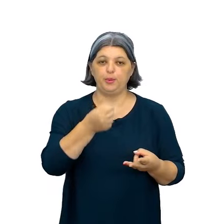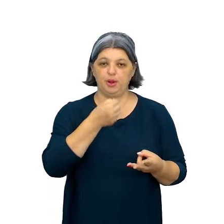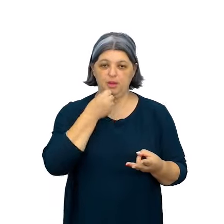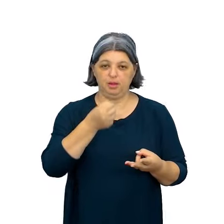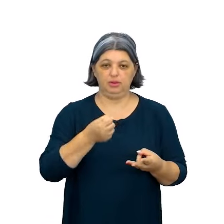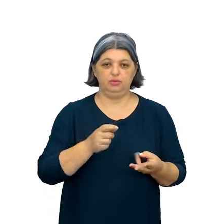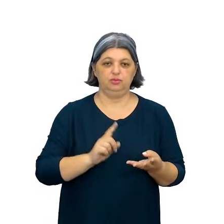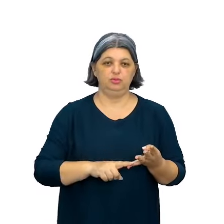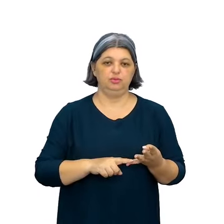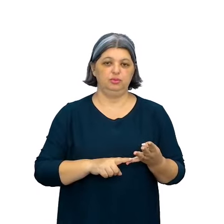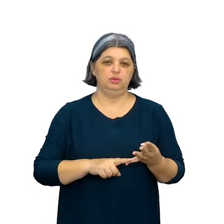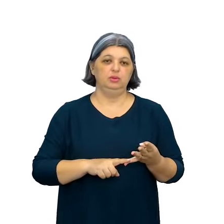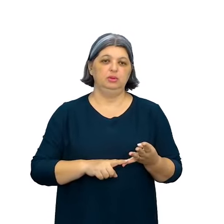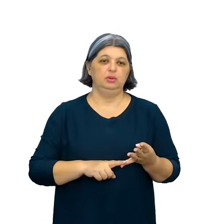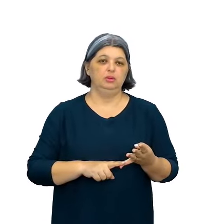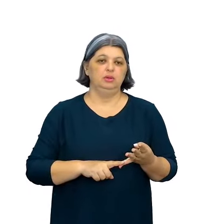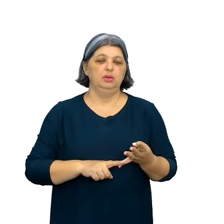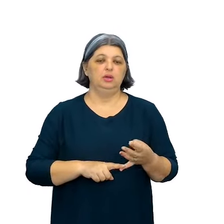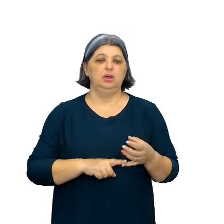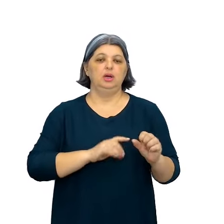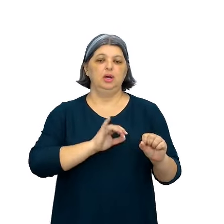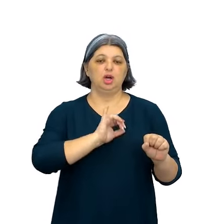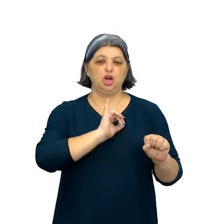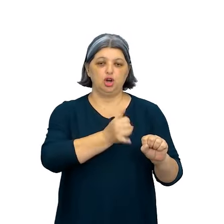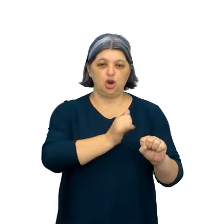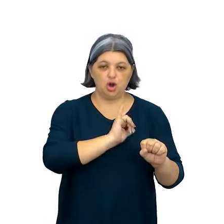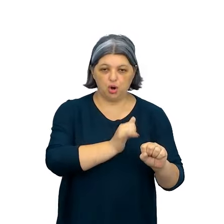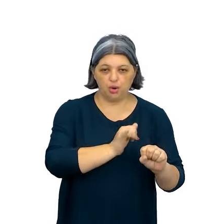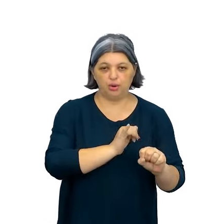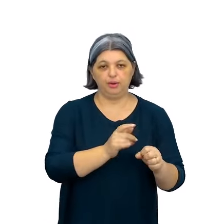reportagem, até crônica,